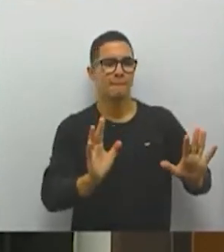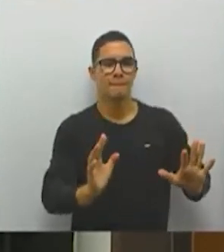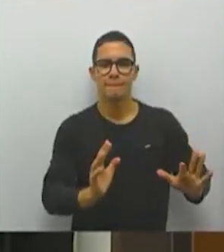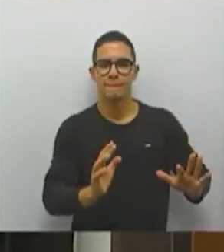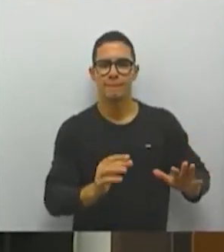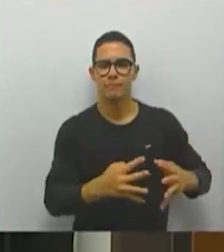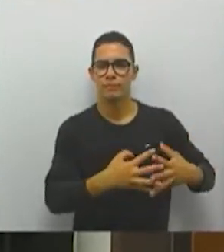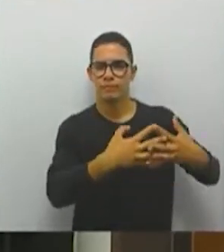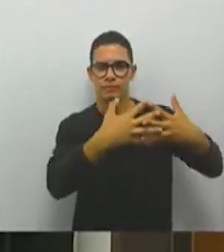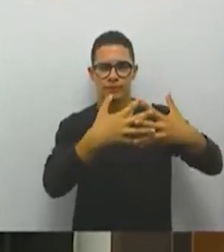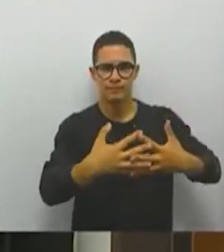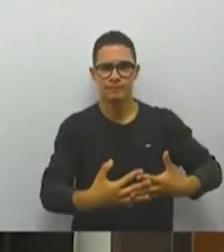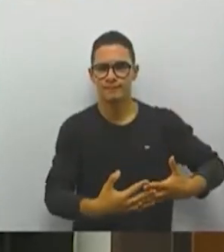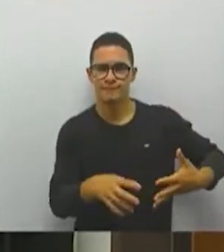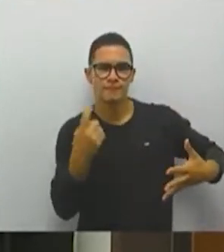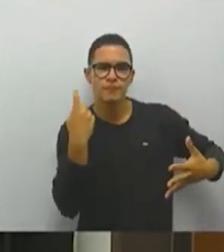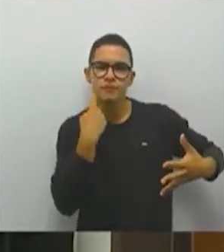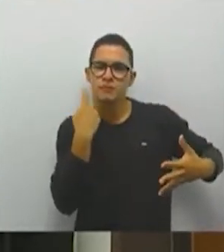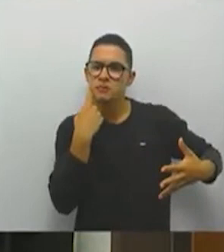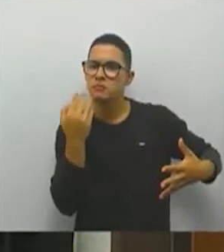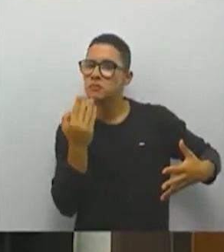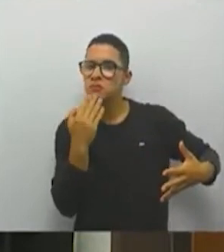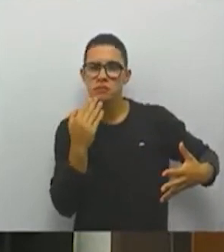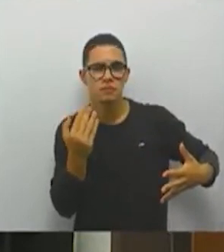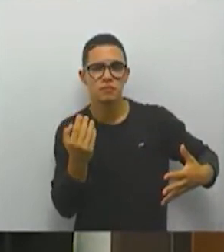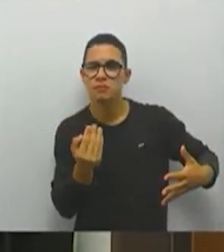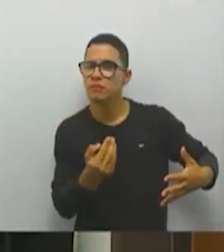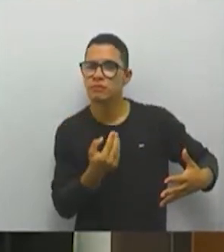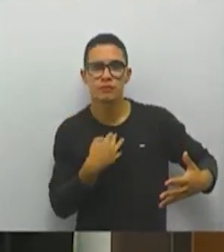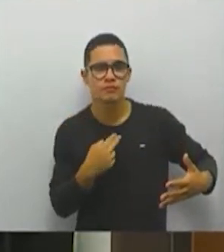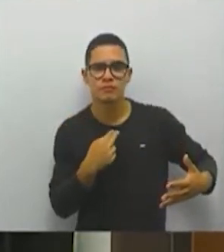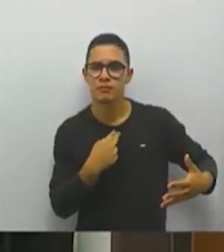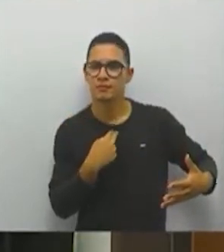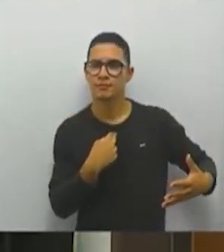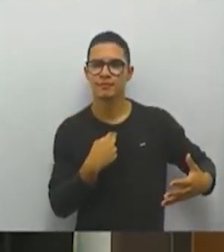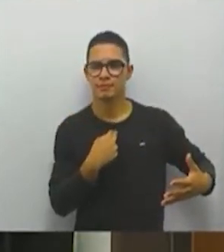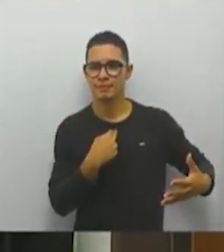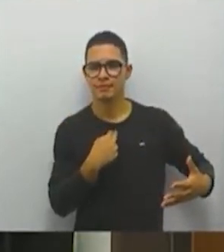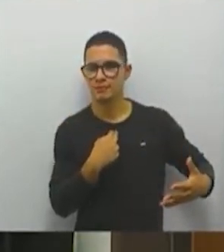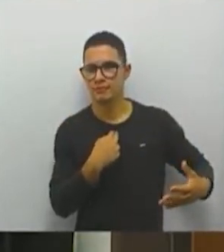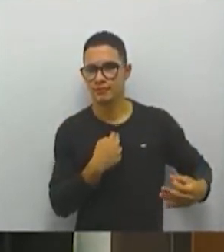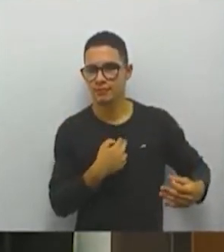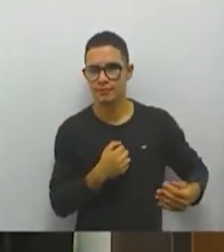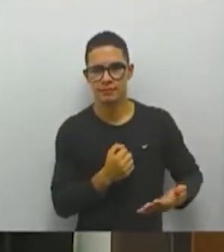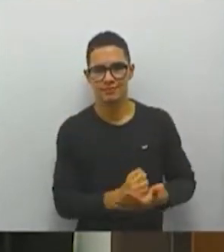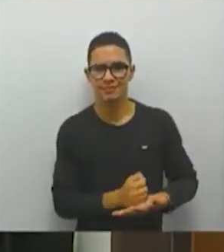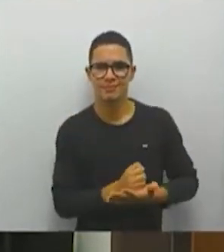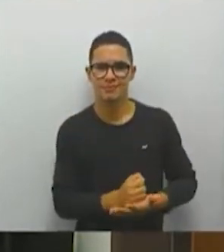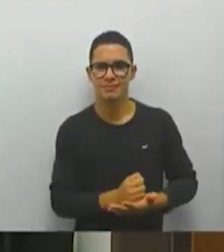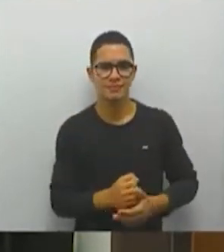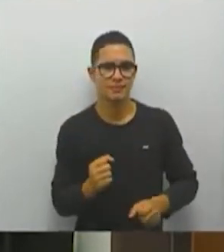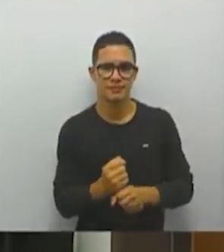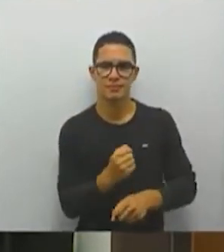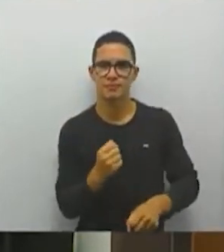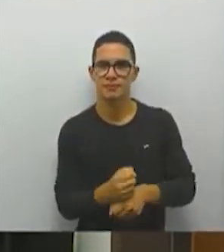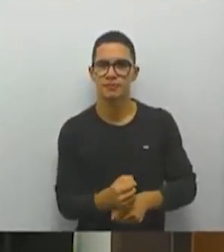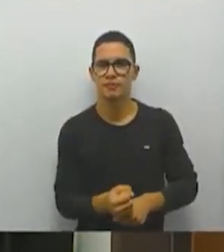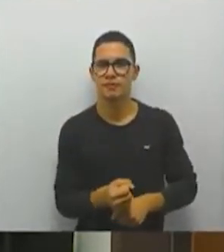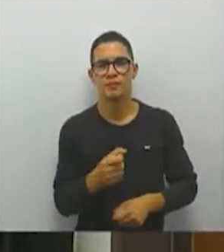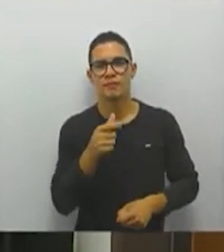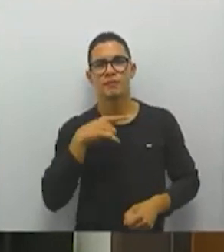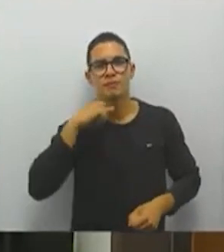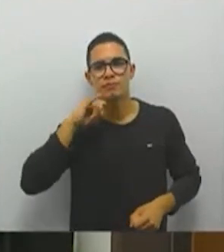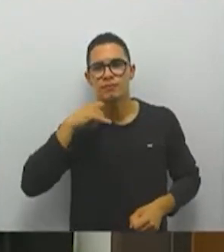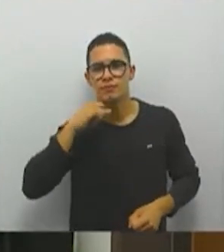você guardar rede de pesca assim como não é lugar para você guardar material de construção caixa de cerveja